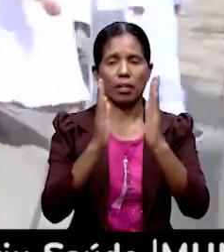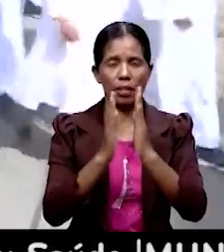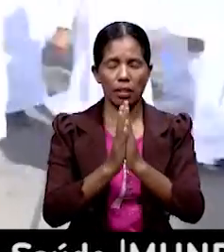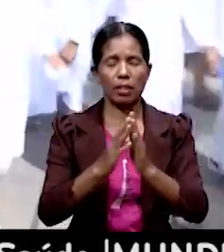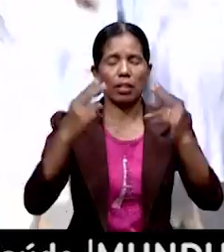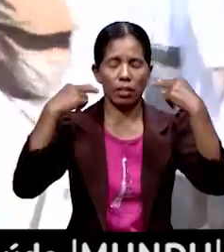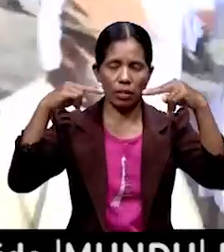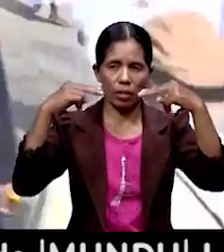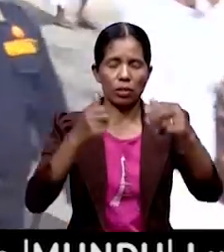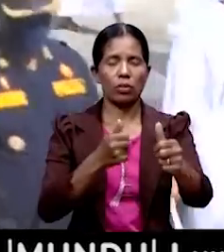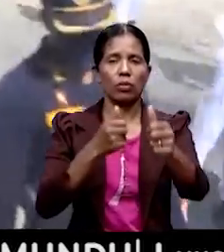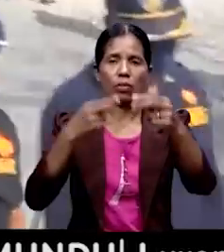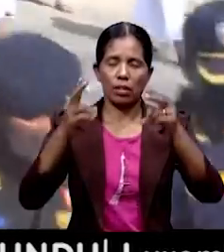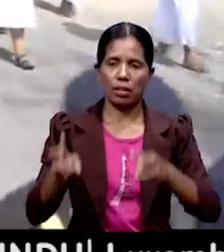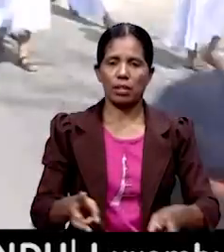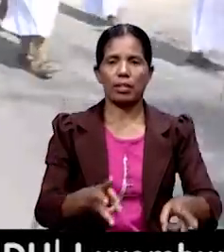nohananu tuirdalan.